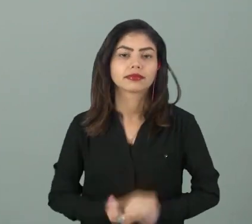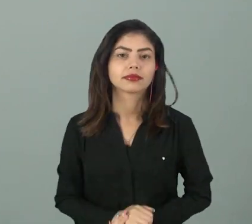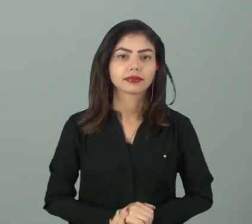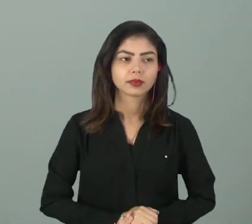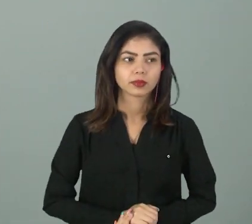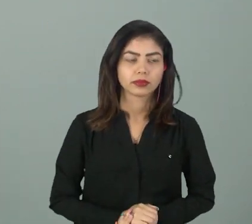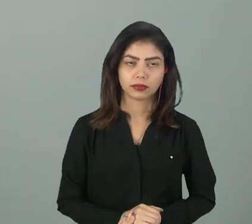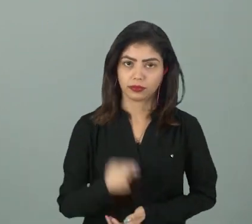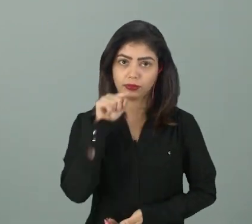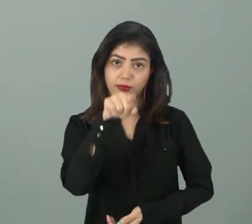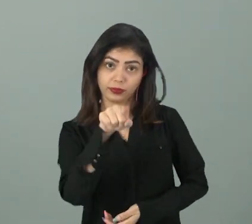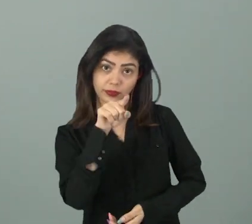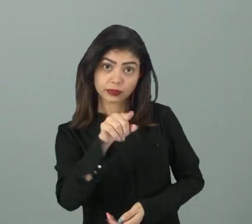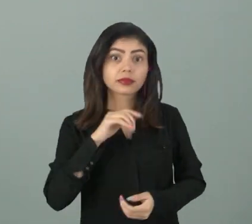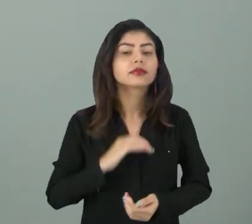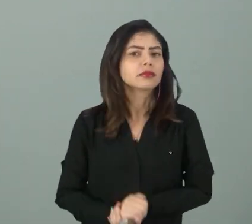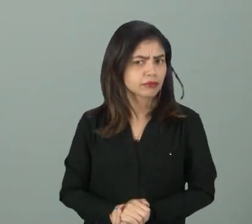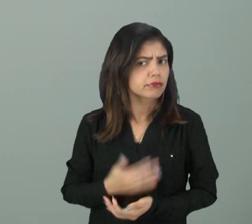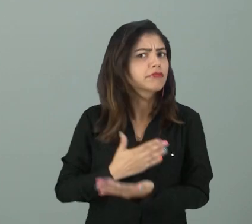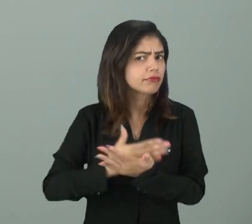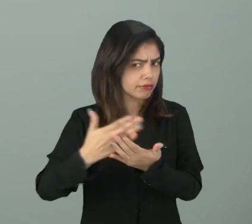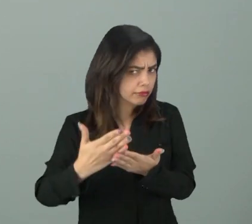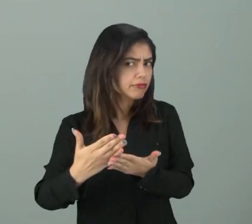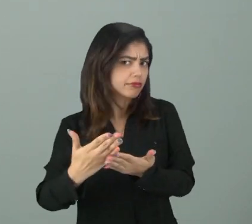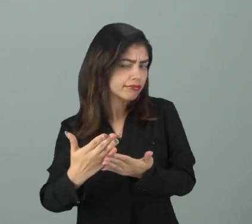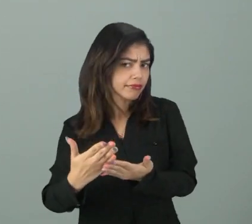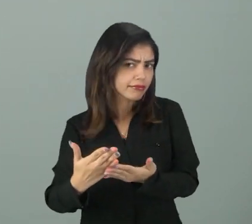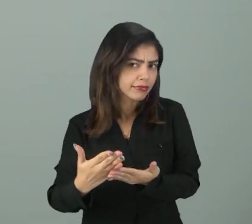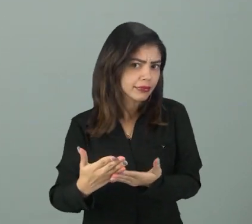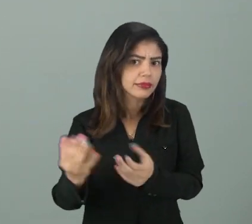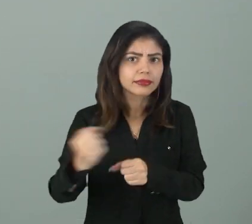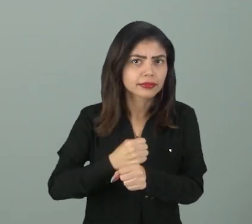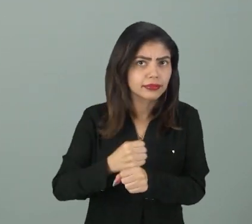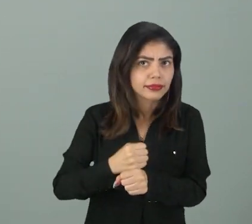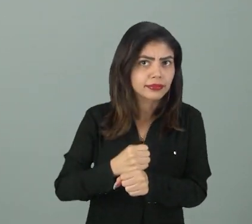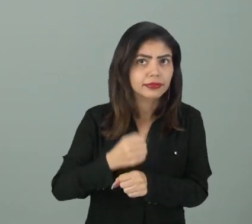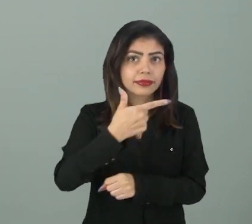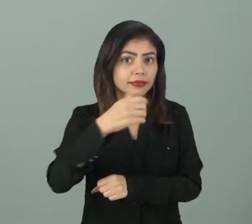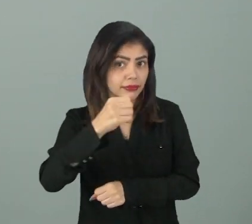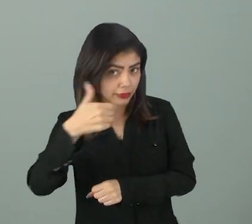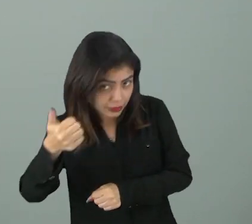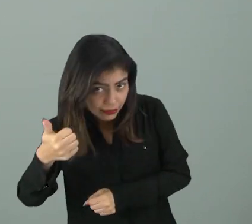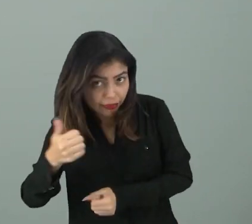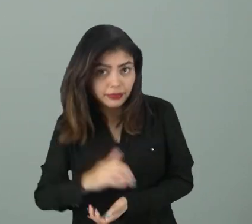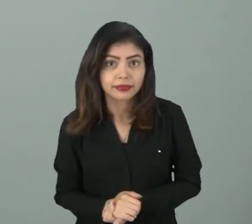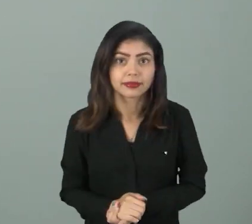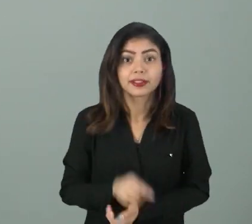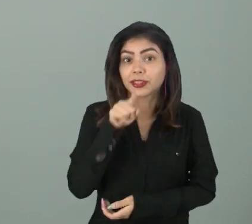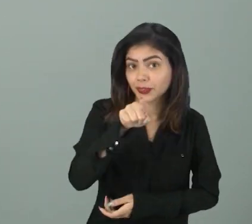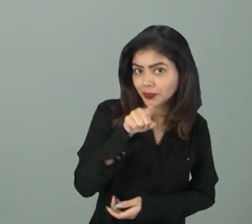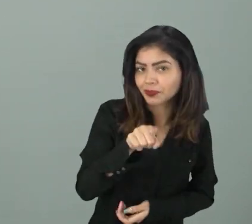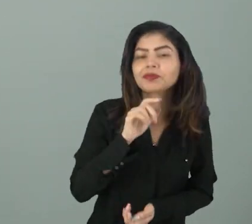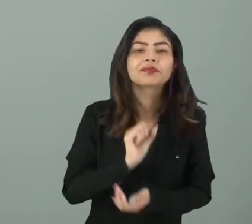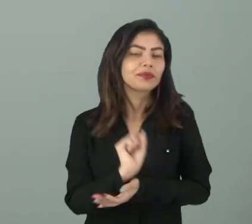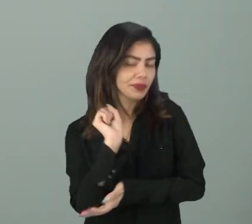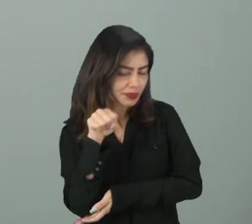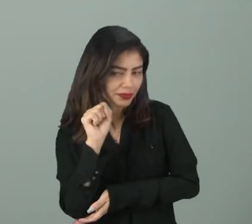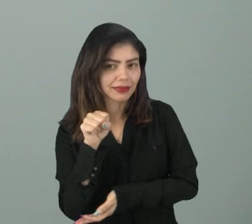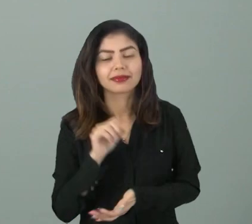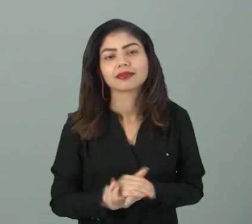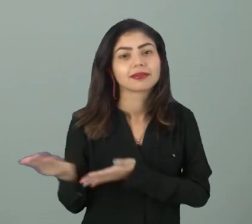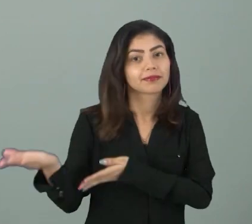Brasil. Você está pronto já para iniciar o ano letivo de 2021? Se você disse que